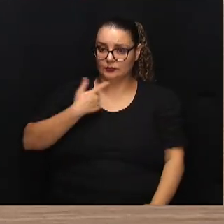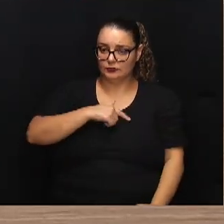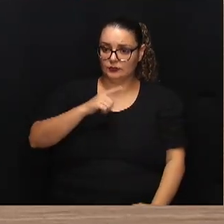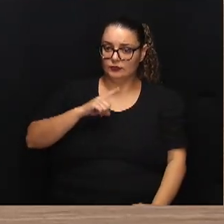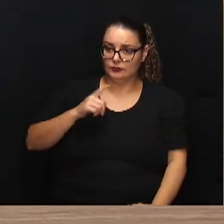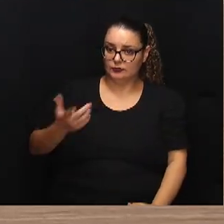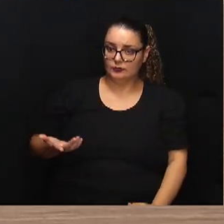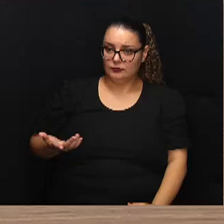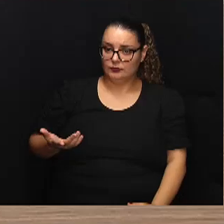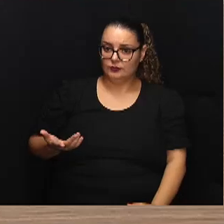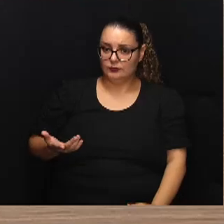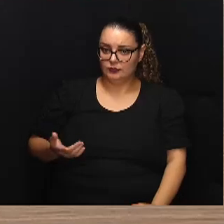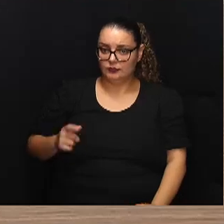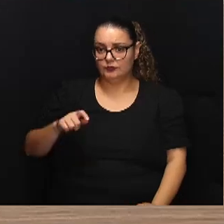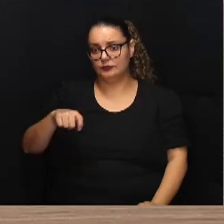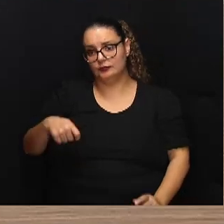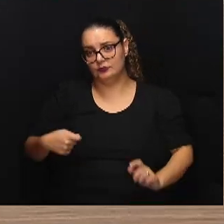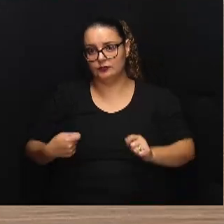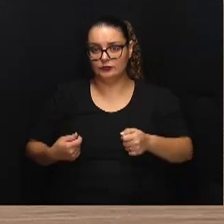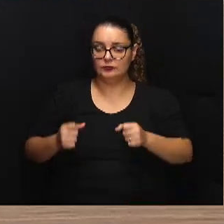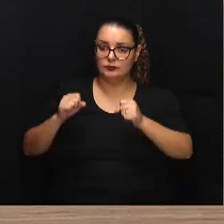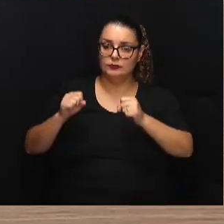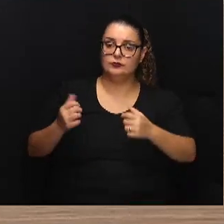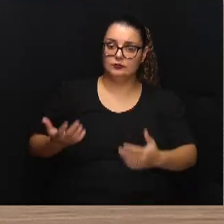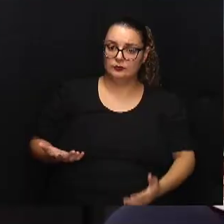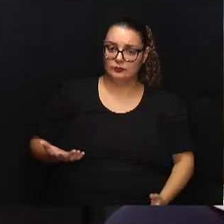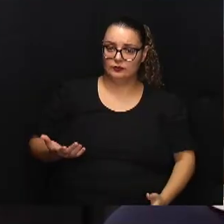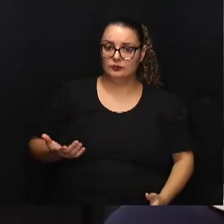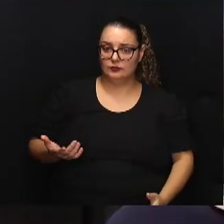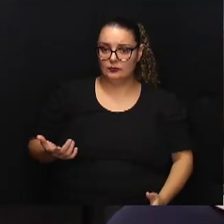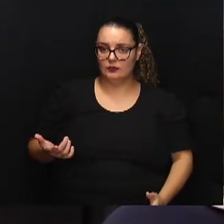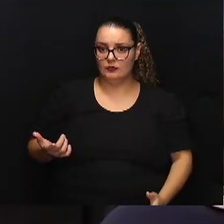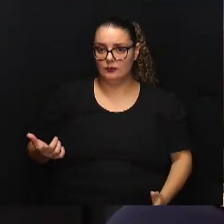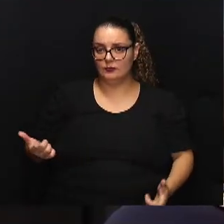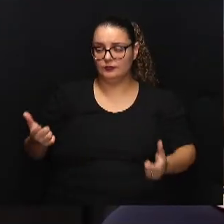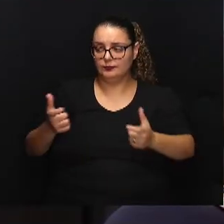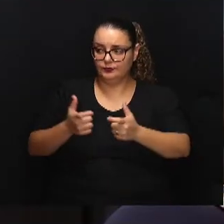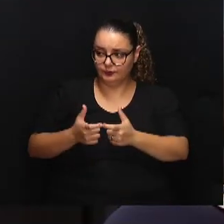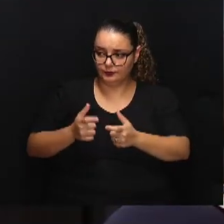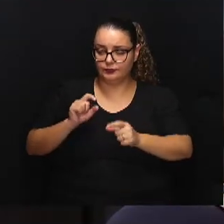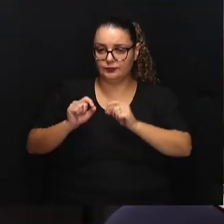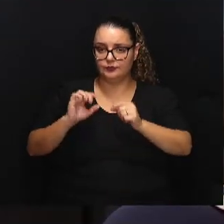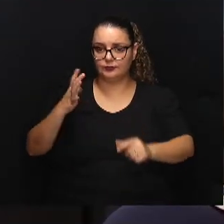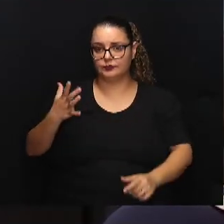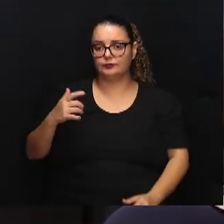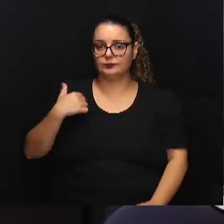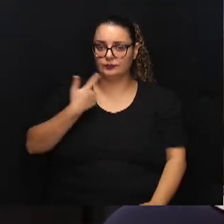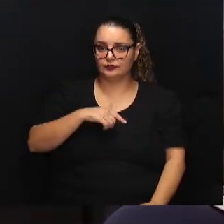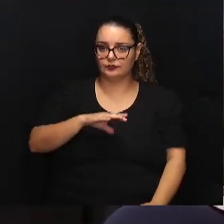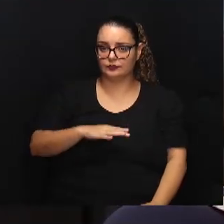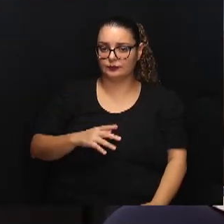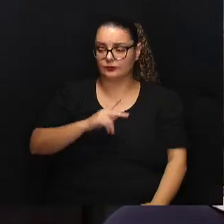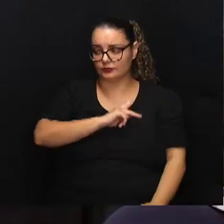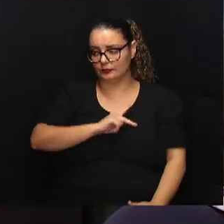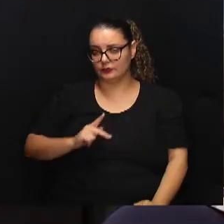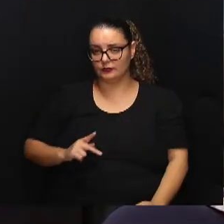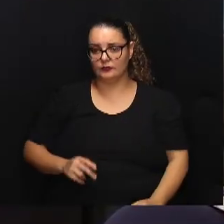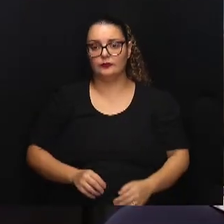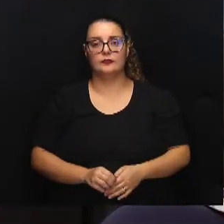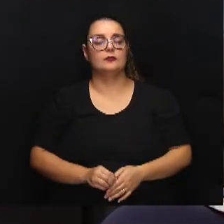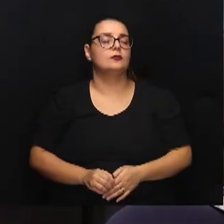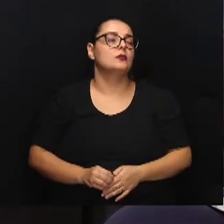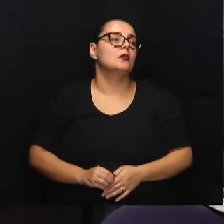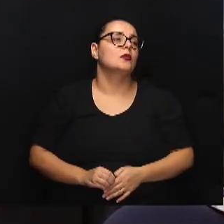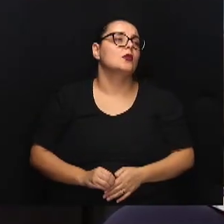aí um sinal de que podemos aí minimizar o que está acontecendo em nossa cidade, presidente? O